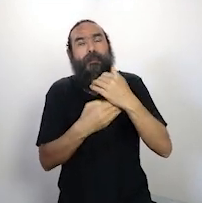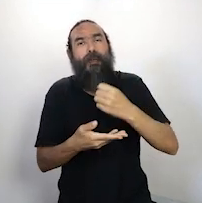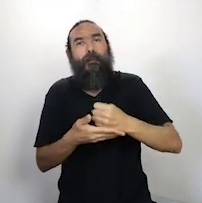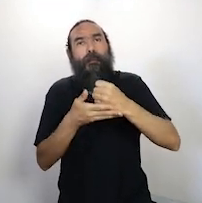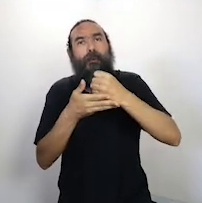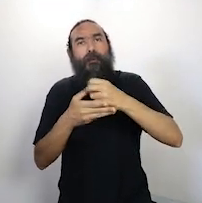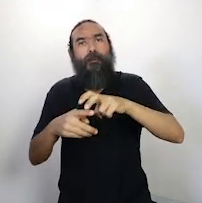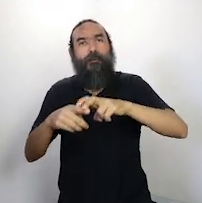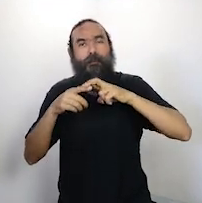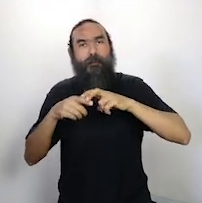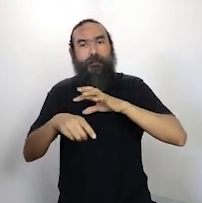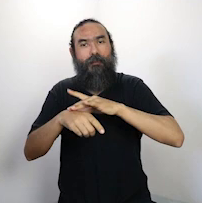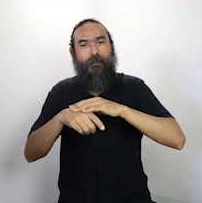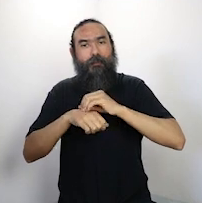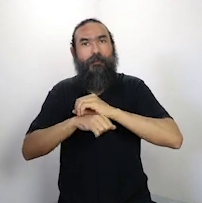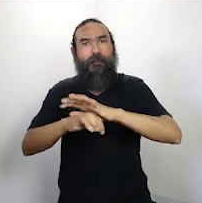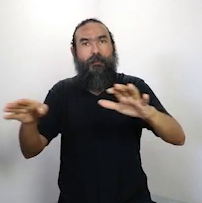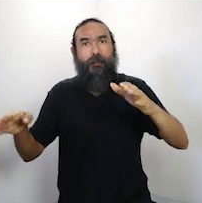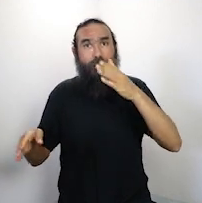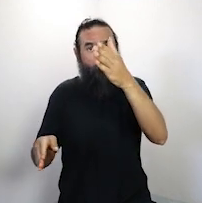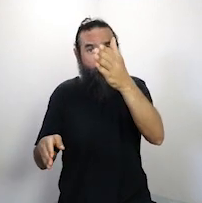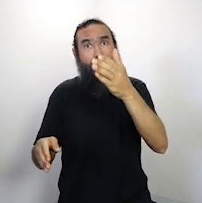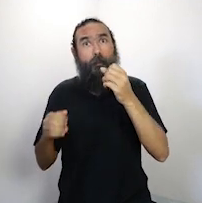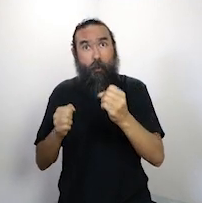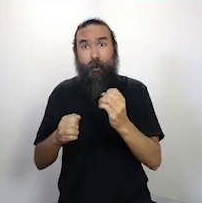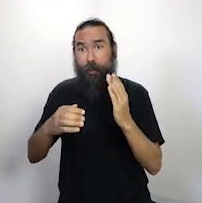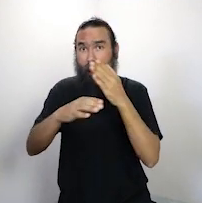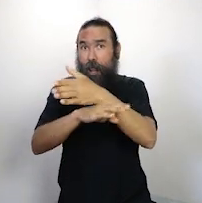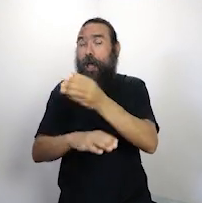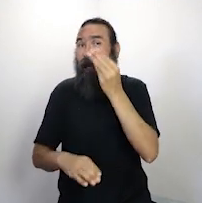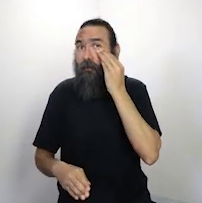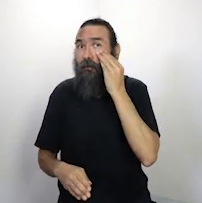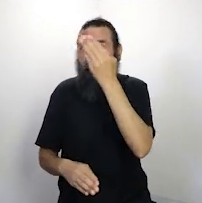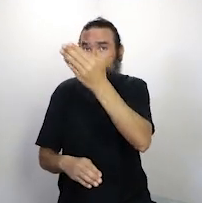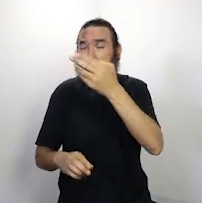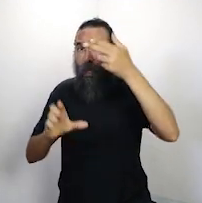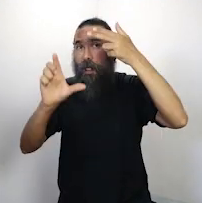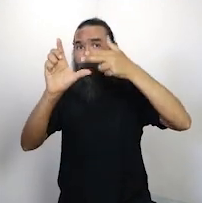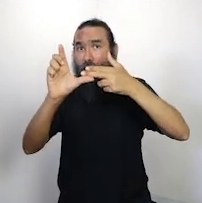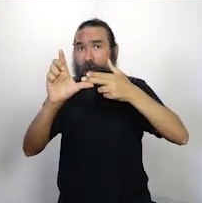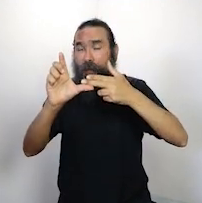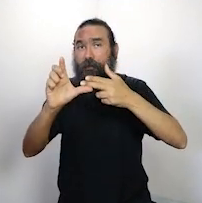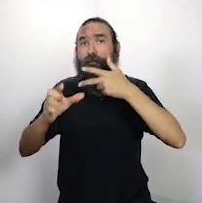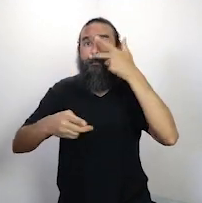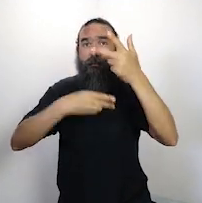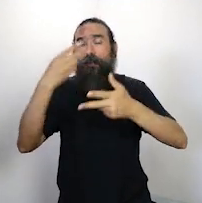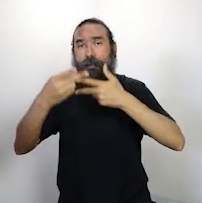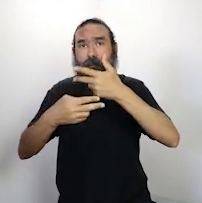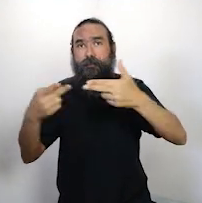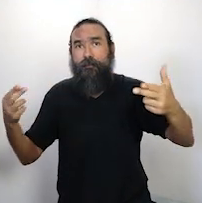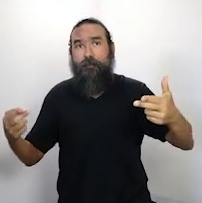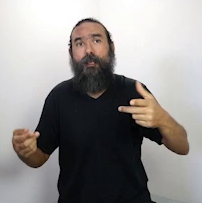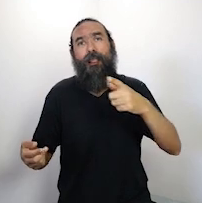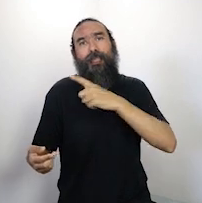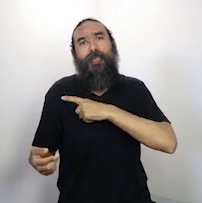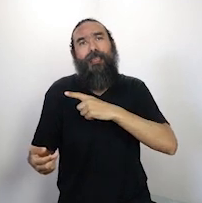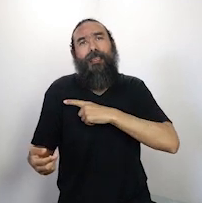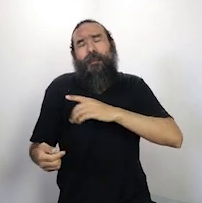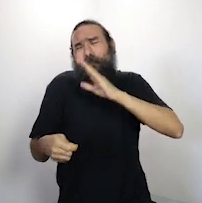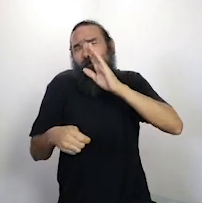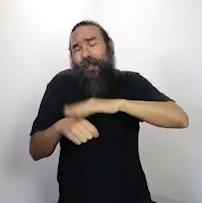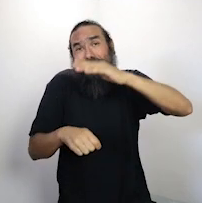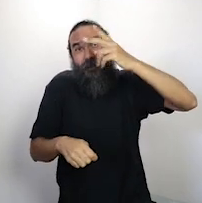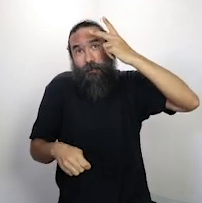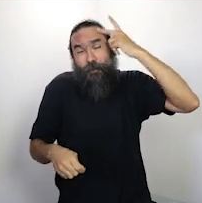lá assistir, entender como que está a situação. São mais de 22 mil pessoas infectadas de aldeias indígenas e 600